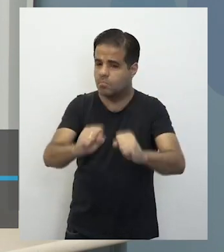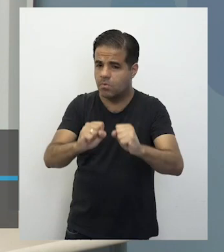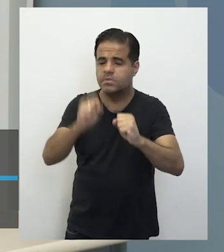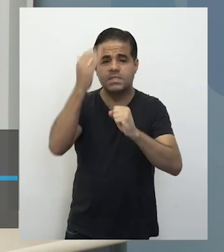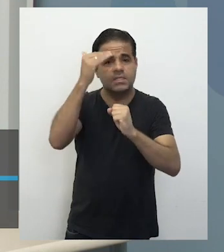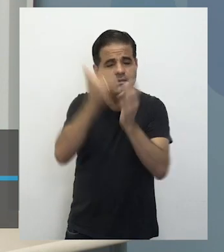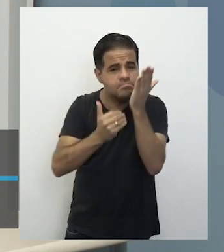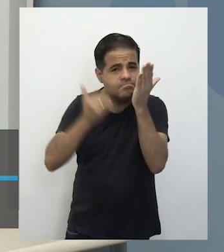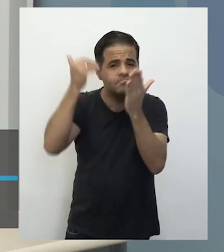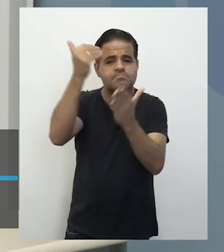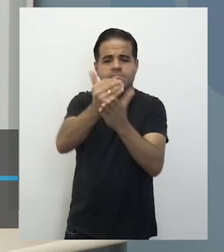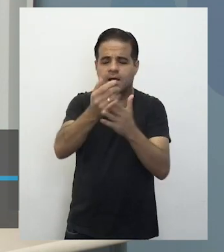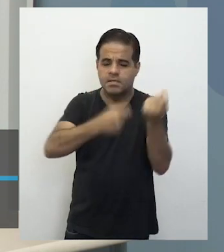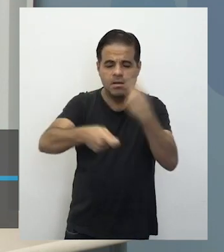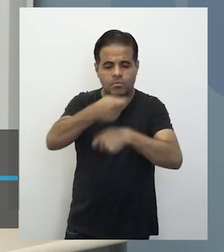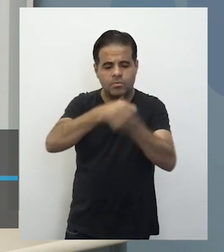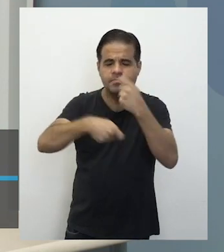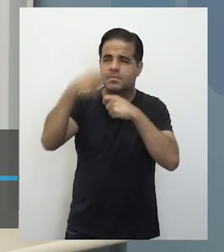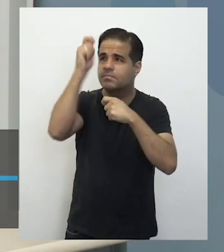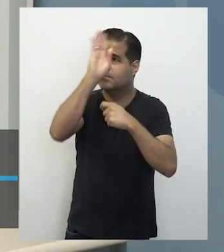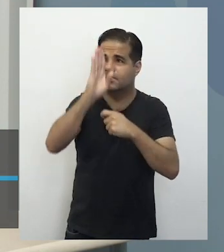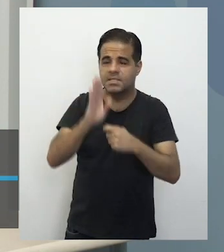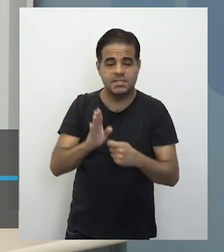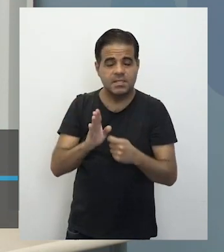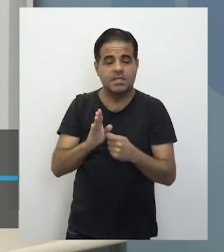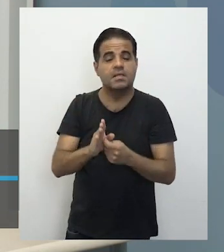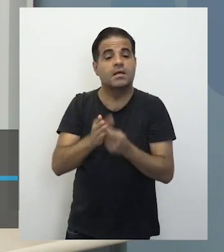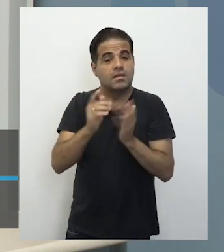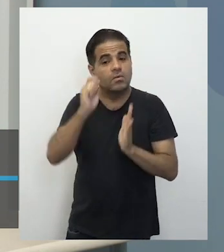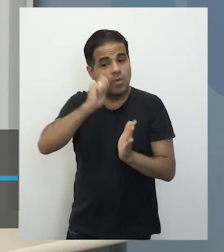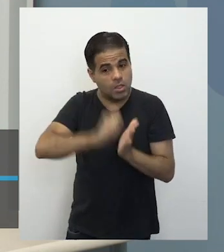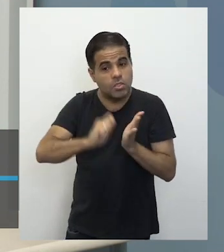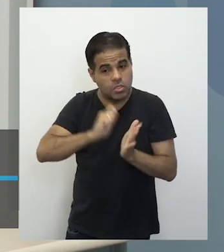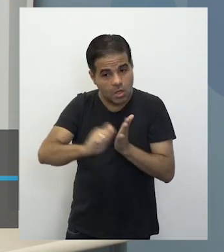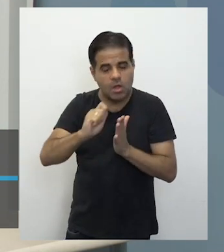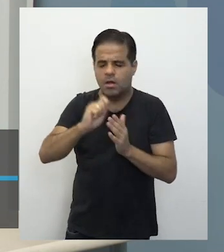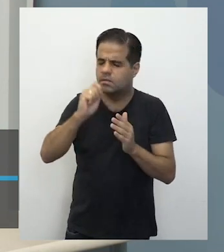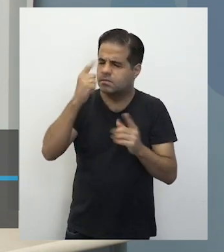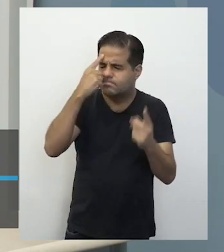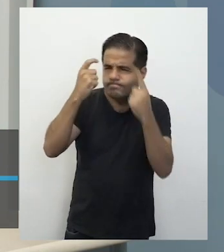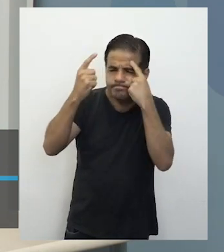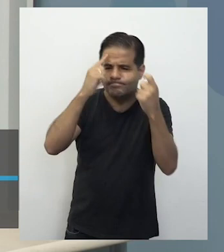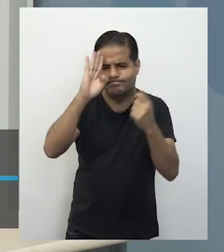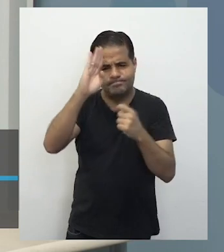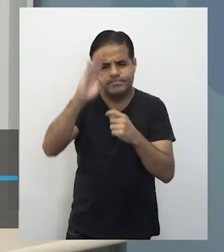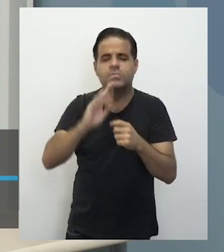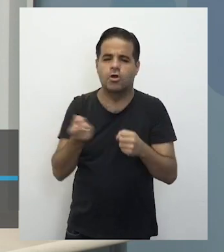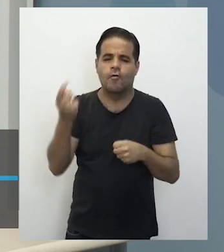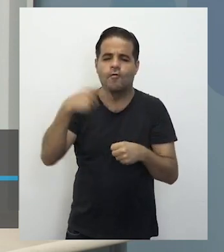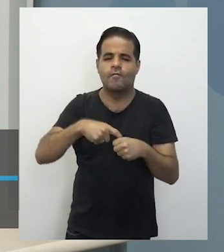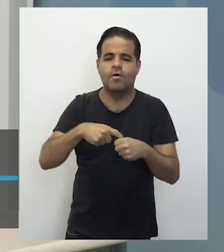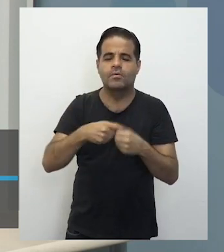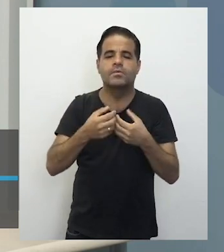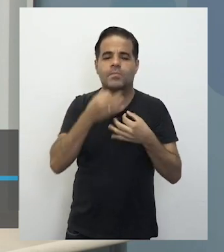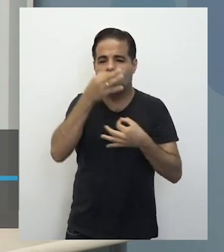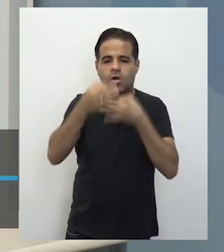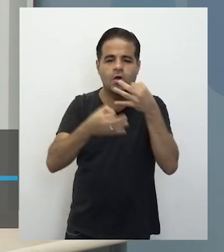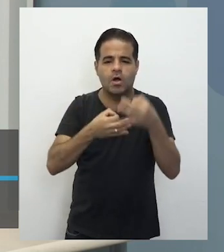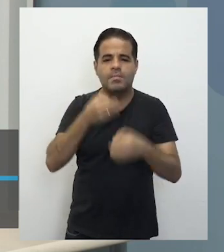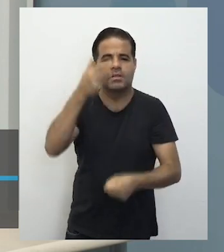um pouquinho sobre a economia brasileira. Então, anote as ideias principais e voltamos já para comentar o vídeo.